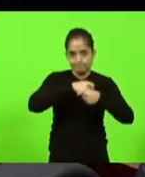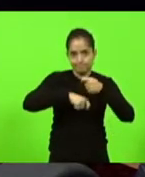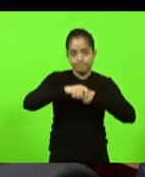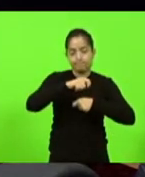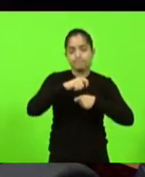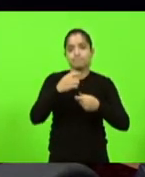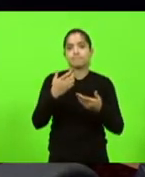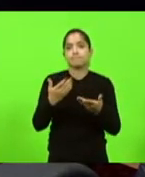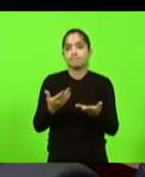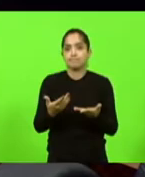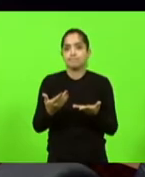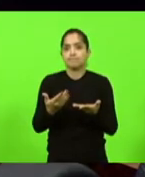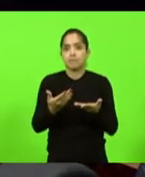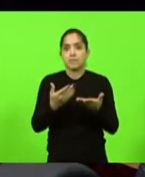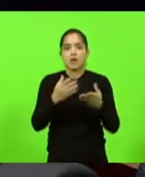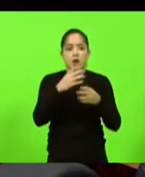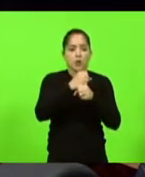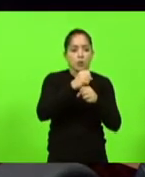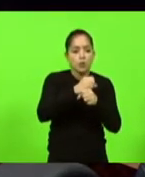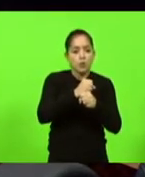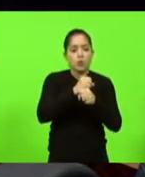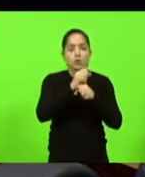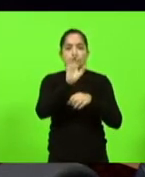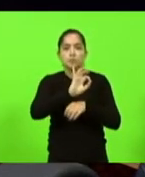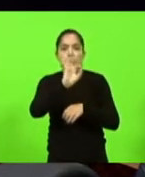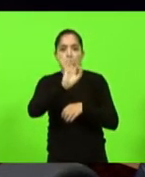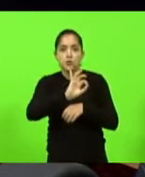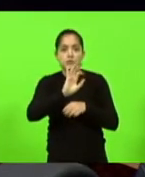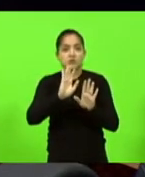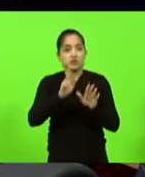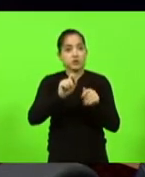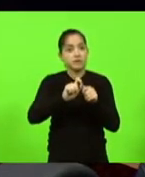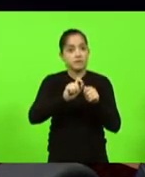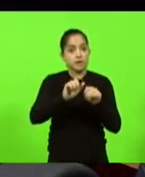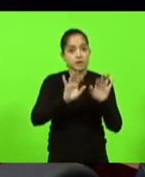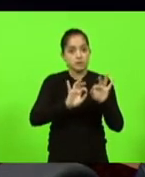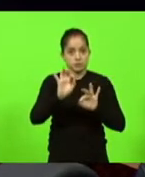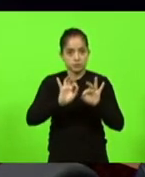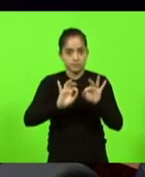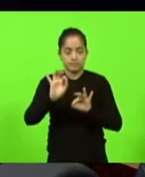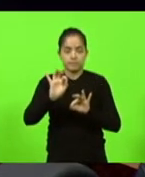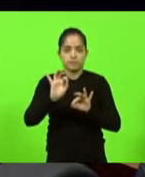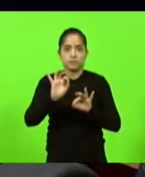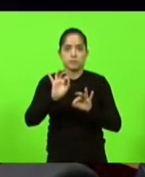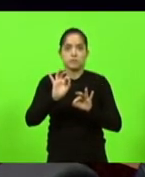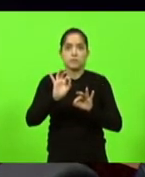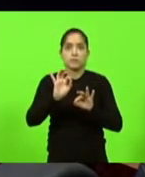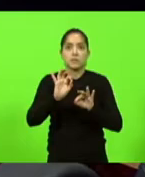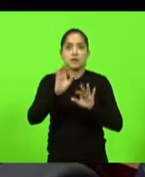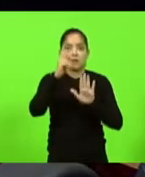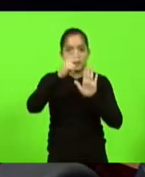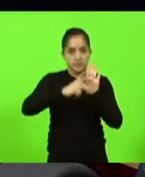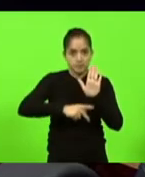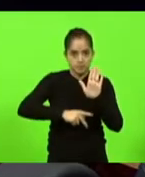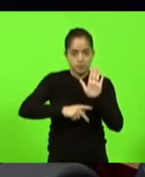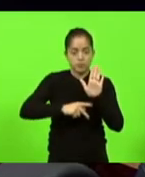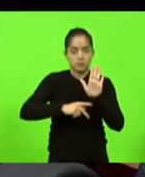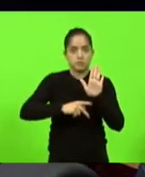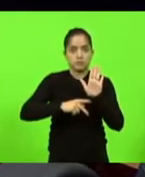sentido de cálculos já feitos dentro do programa de recuperação